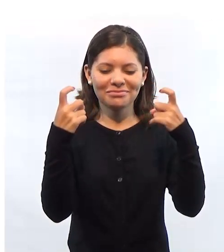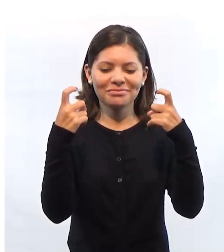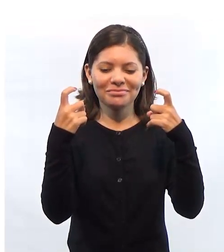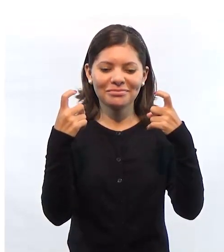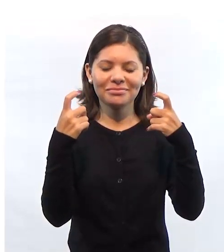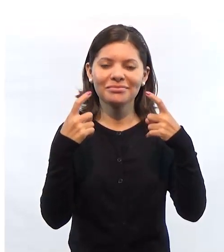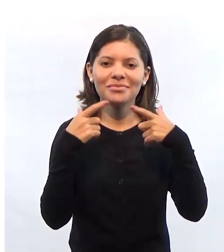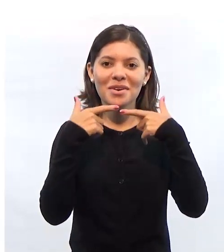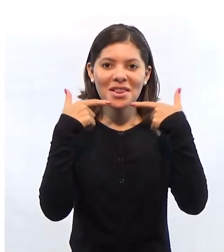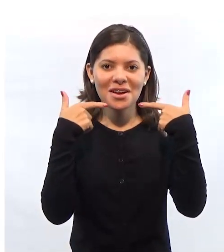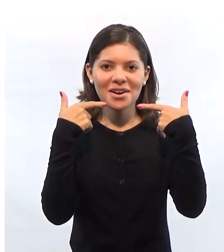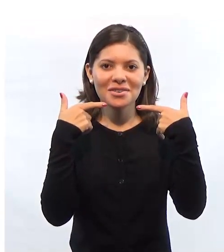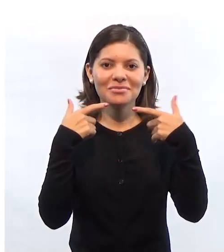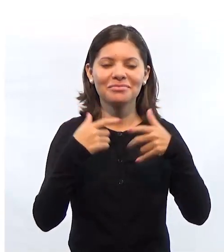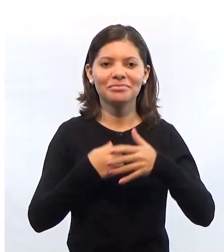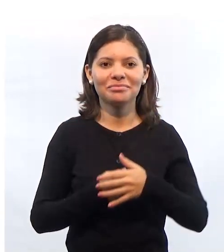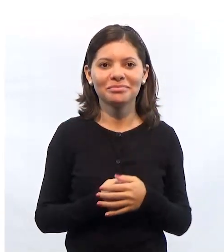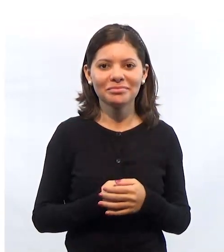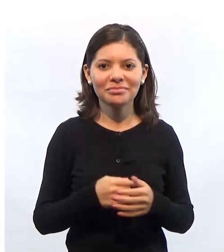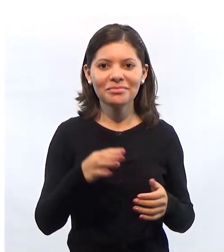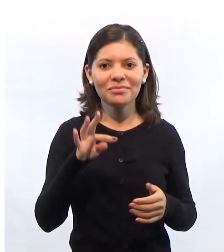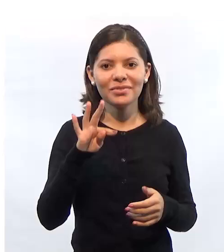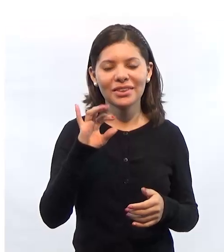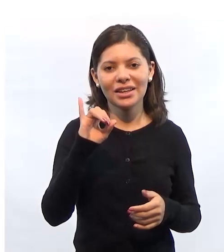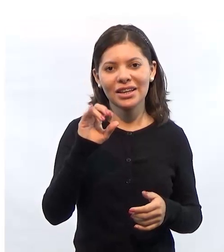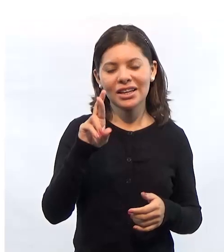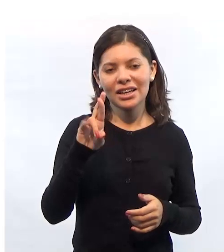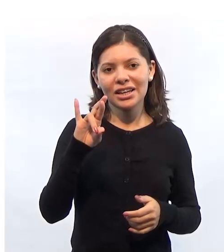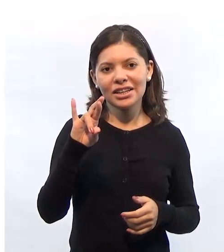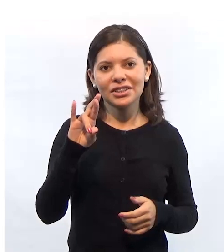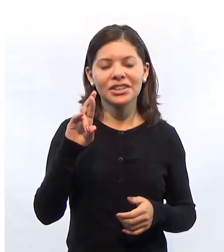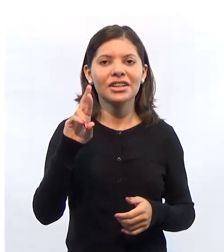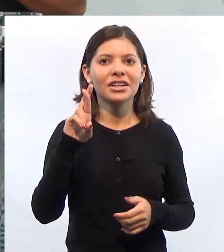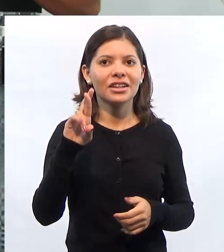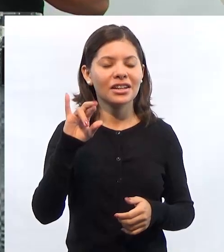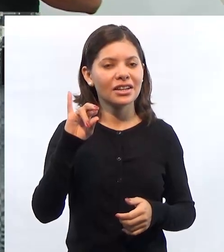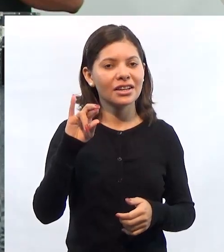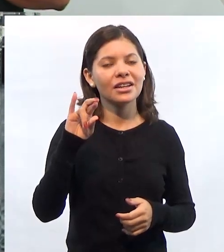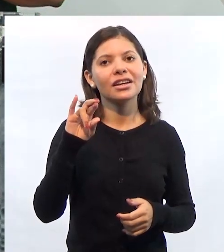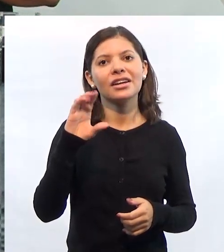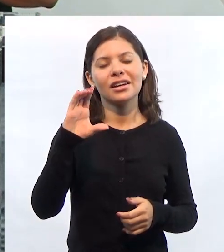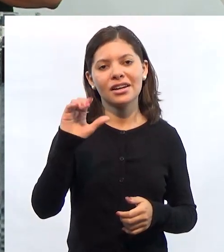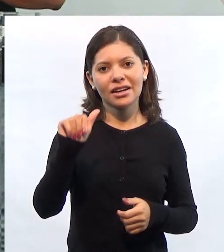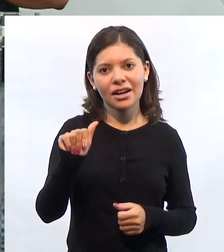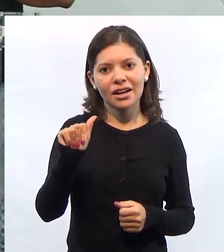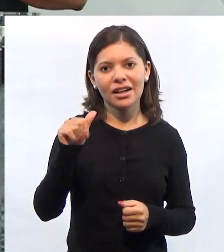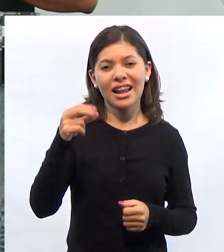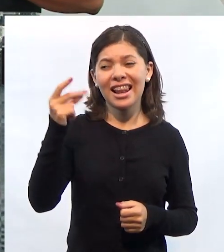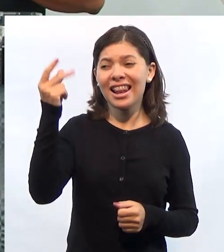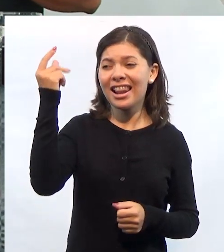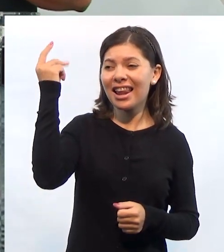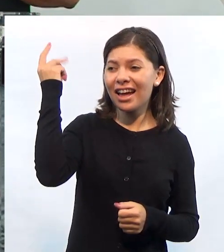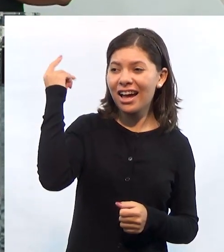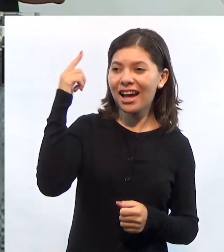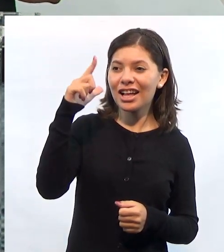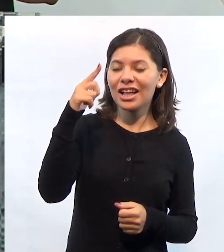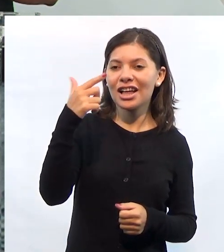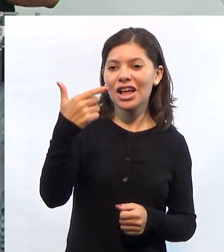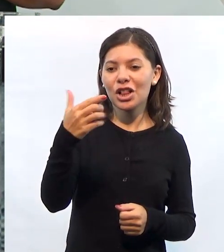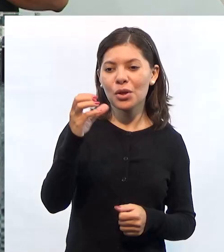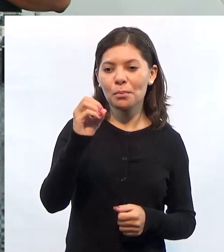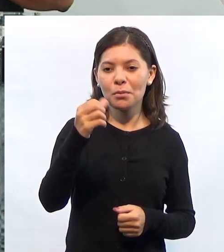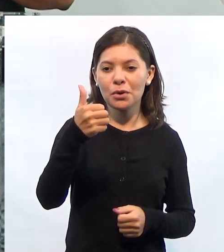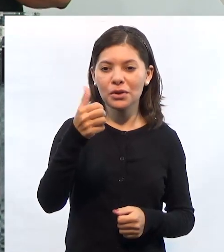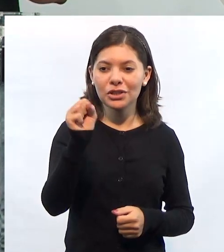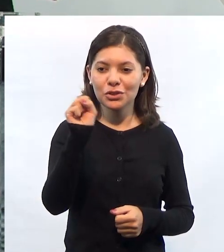sobre o Tiririca para quem não lembra um dos bordões do Tiririca lá em 2018